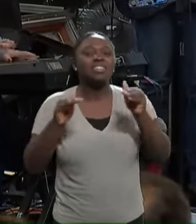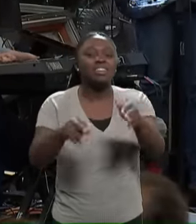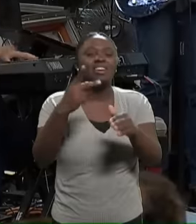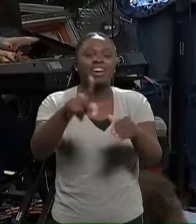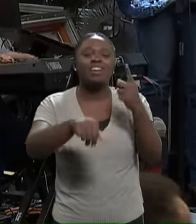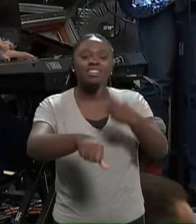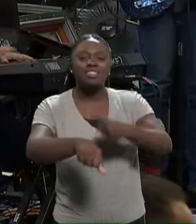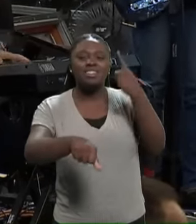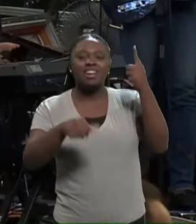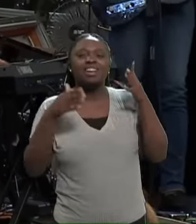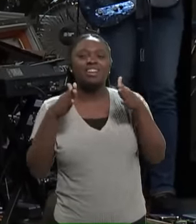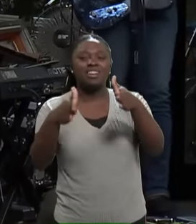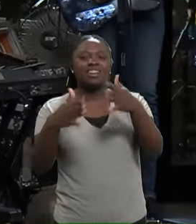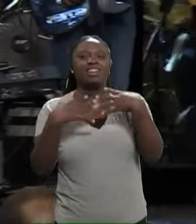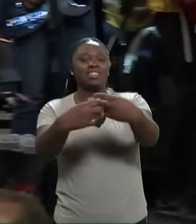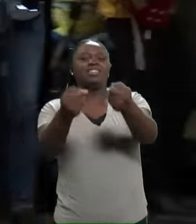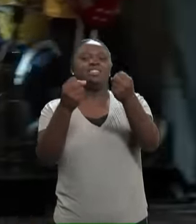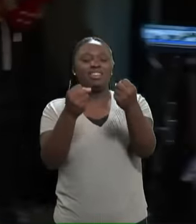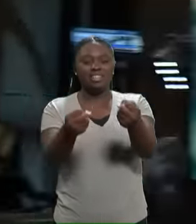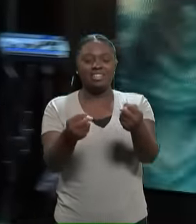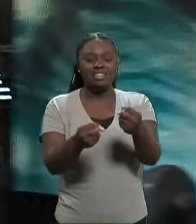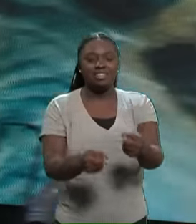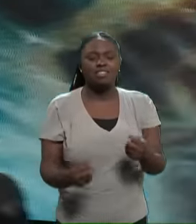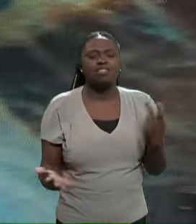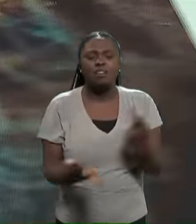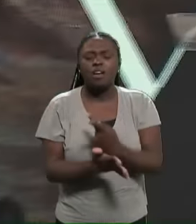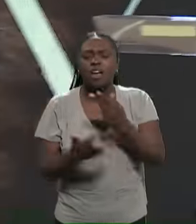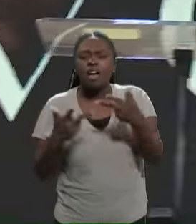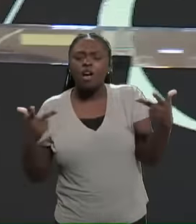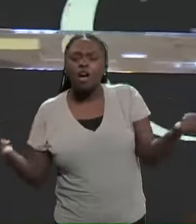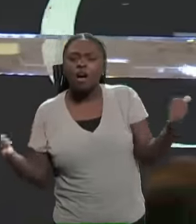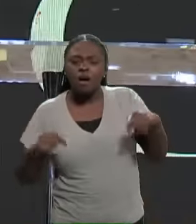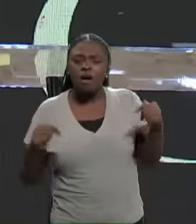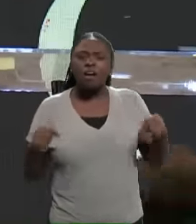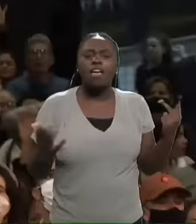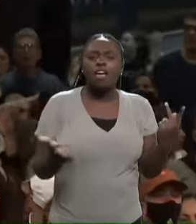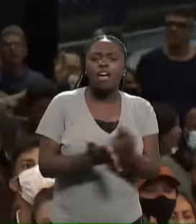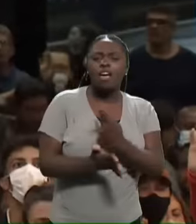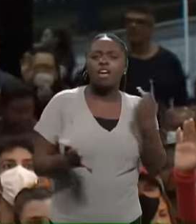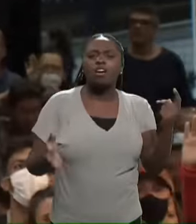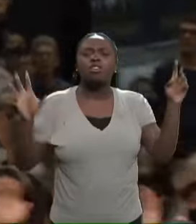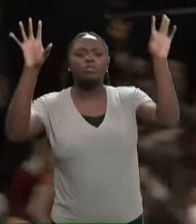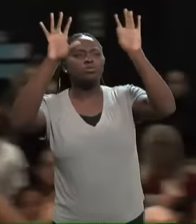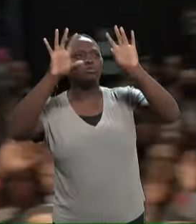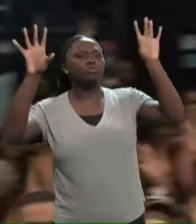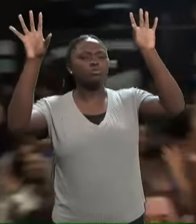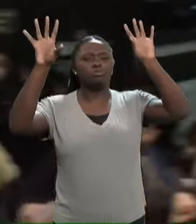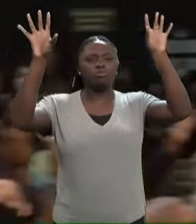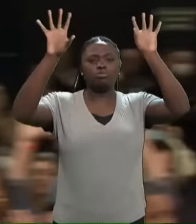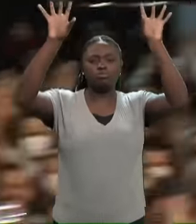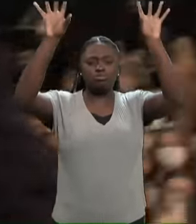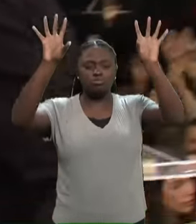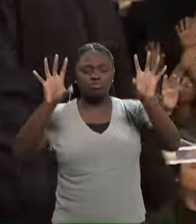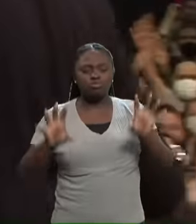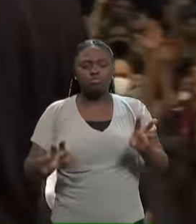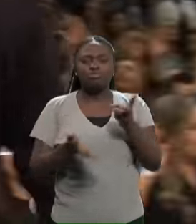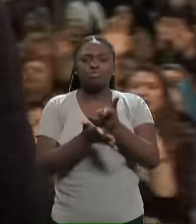hora cheia. Algo está acontecendo, algo está acontecendo. Uma nuvem está descendo.